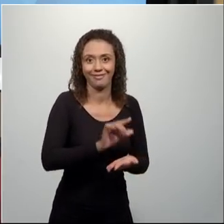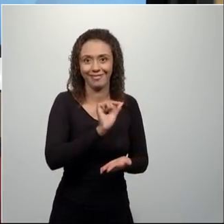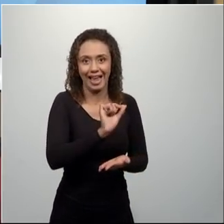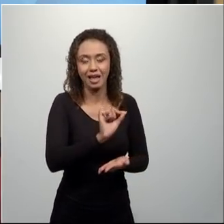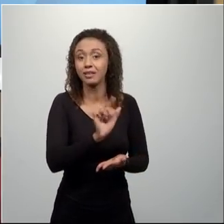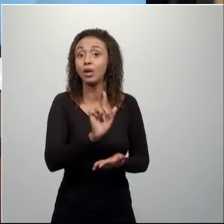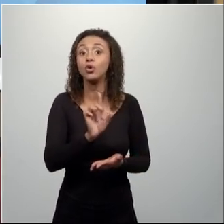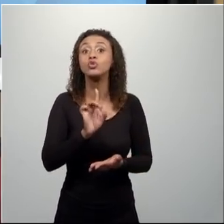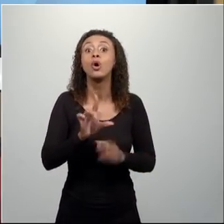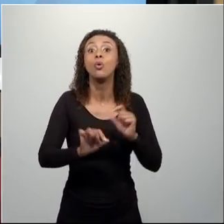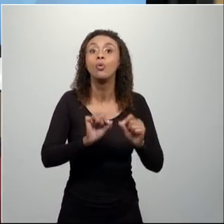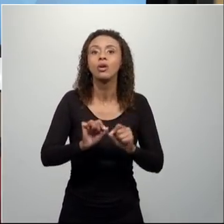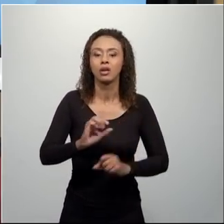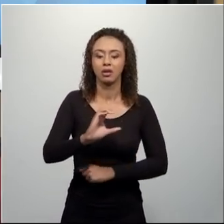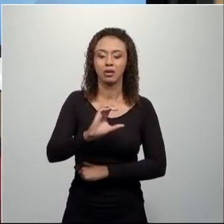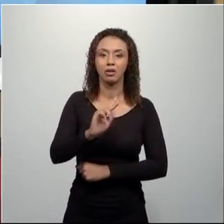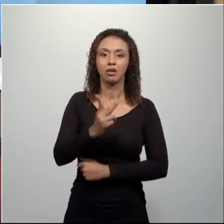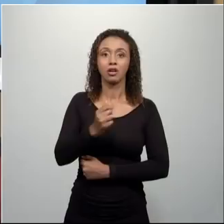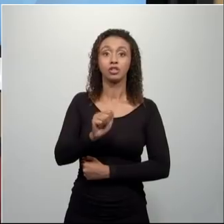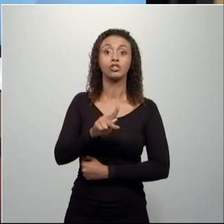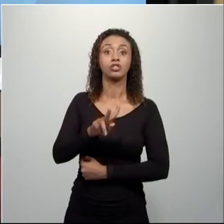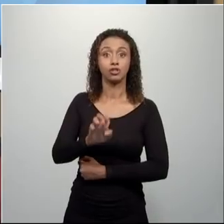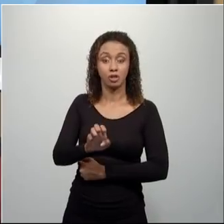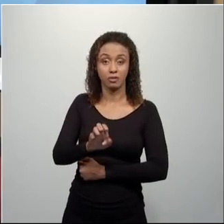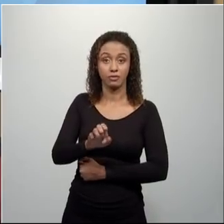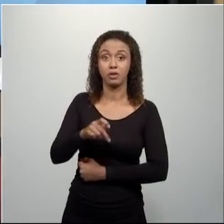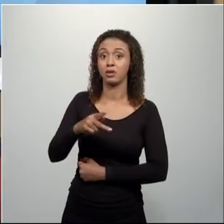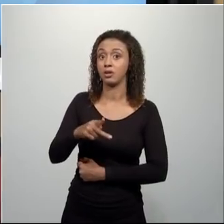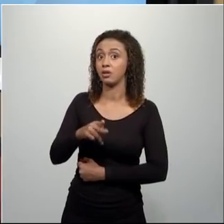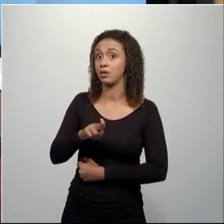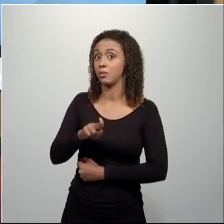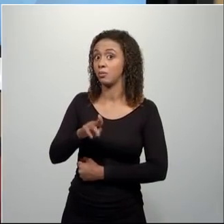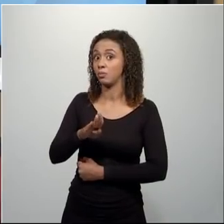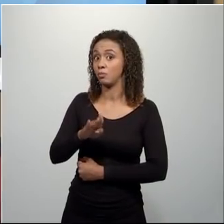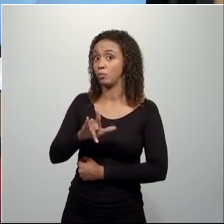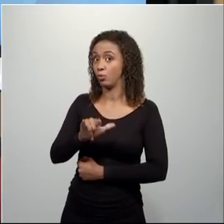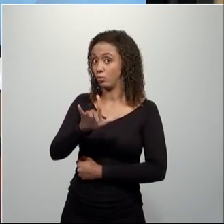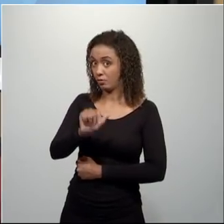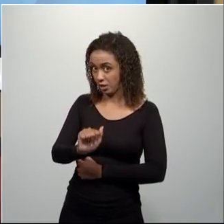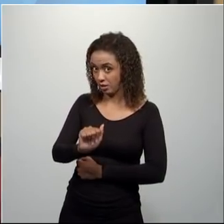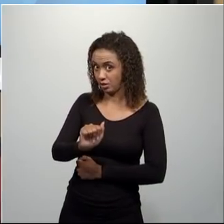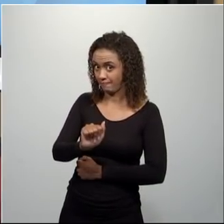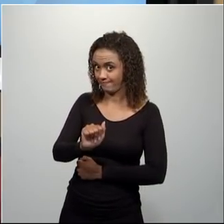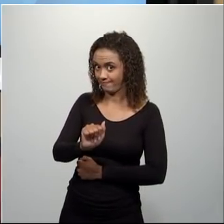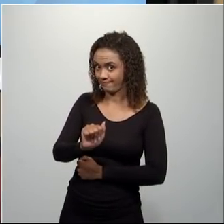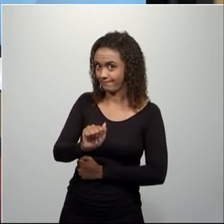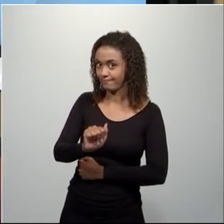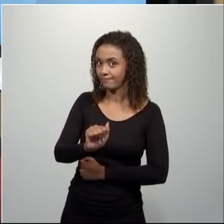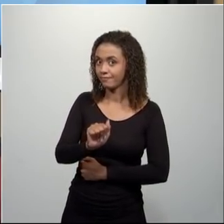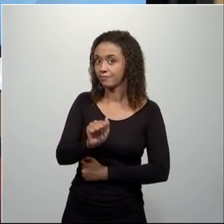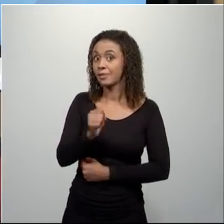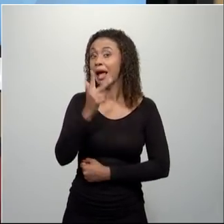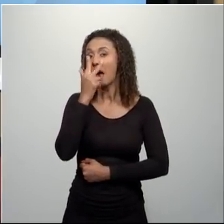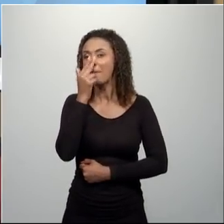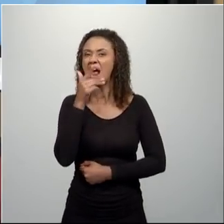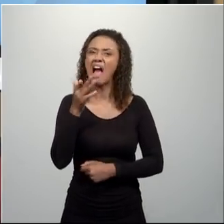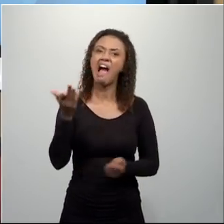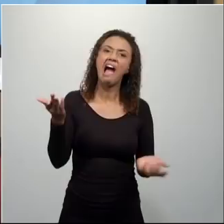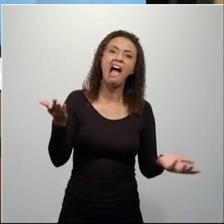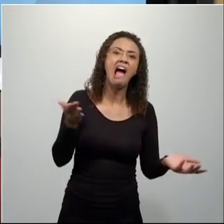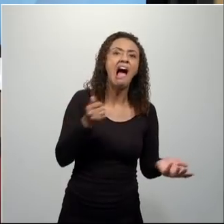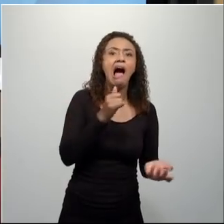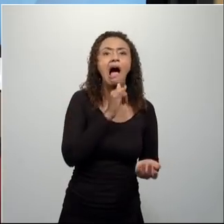pelas chaves públicas deles então são identificadores a questão tem uma cara de aleatório olhando a chave